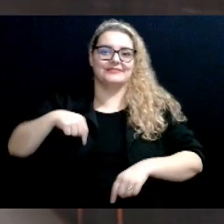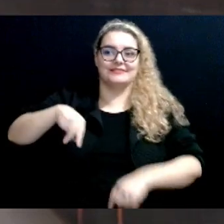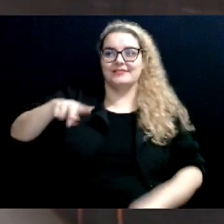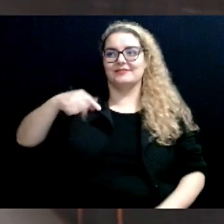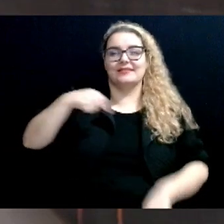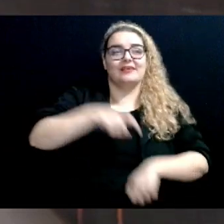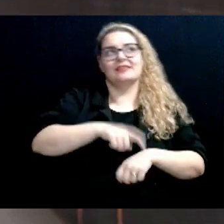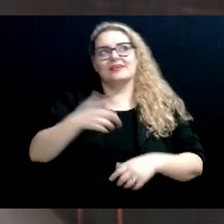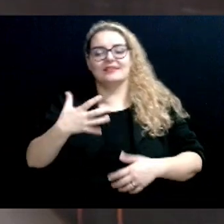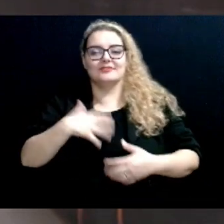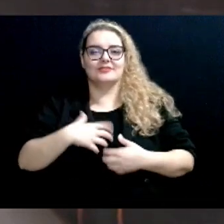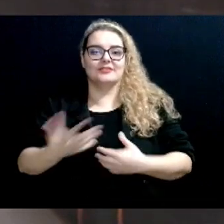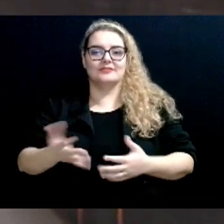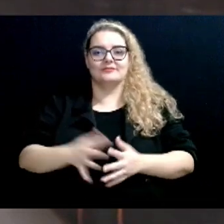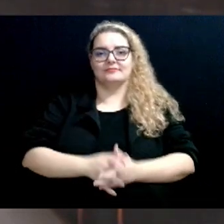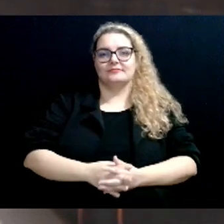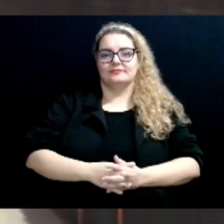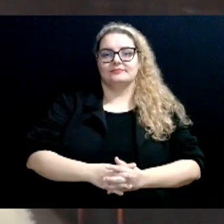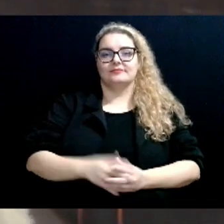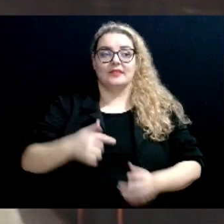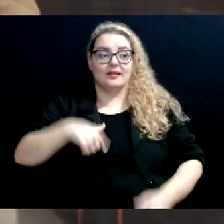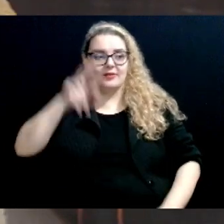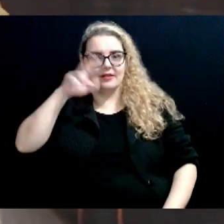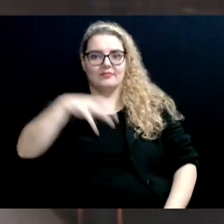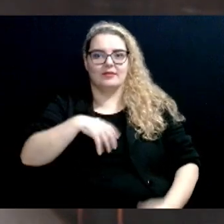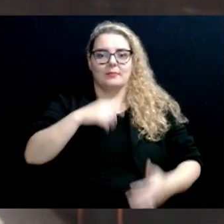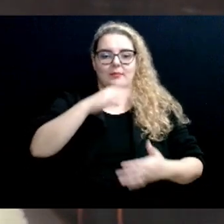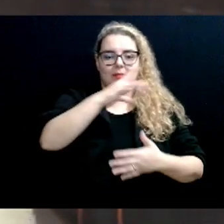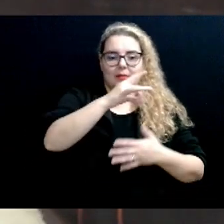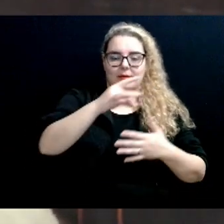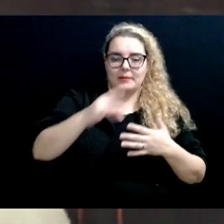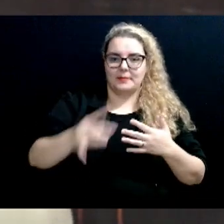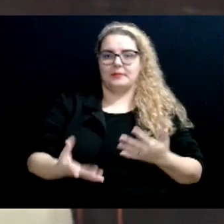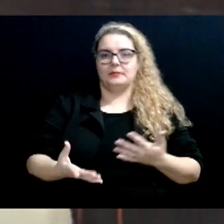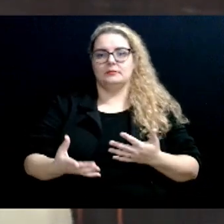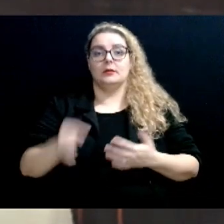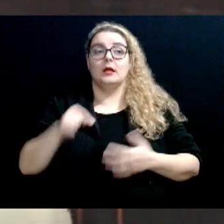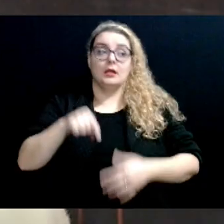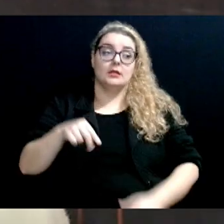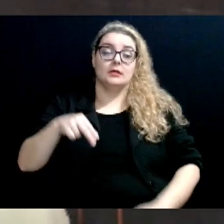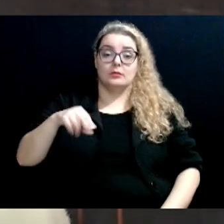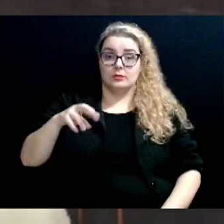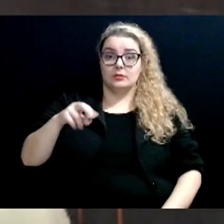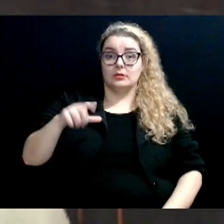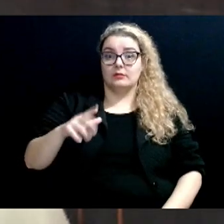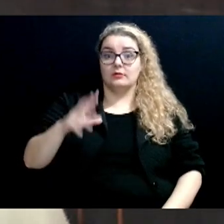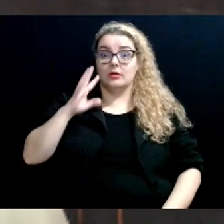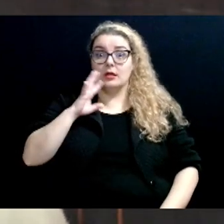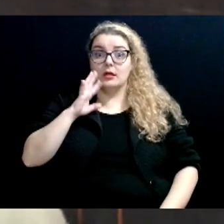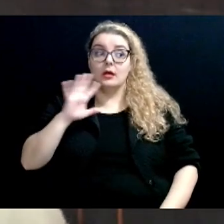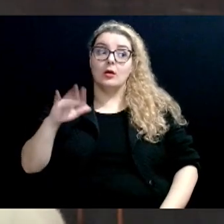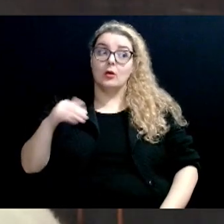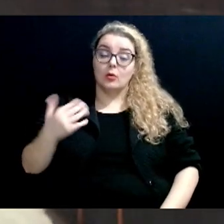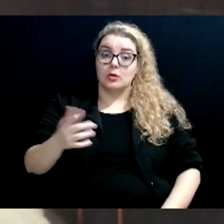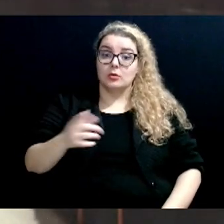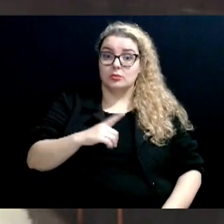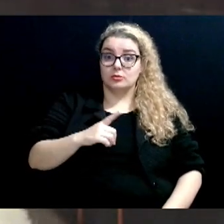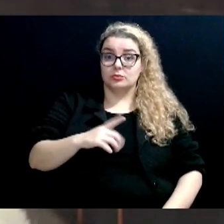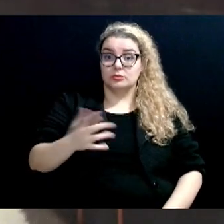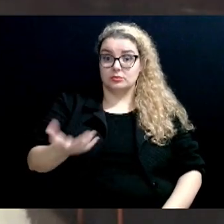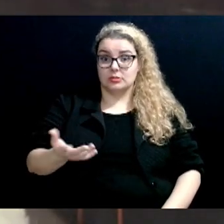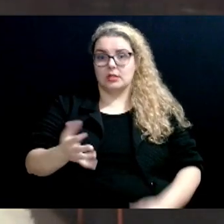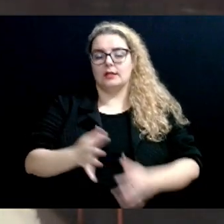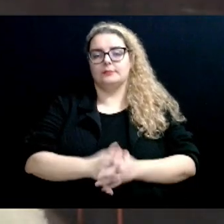tocou aquela música, eu lembro, foi assim, foi assado. Então esse é um nível legal. Quando você tem uma situação de estresse